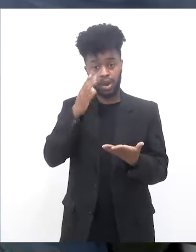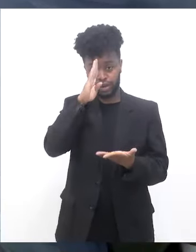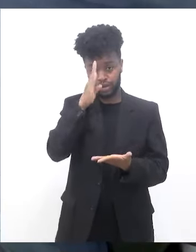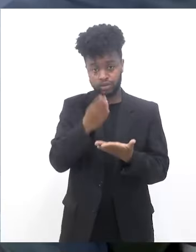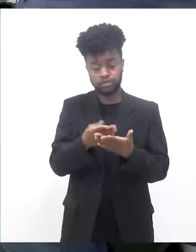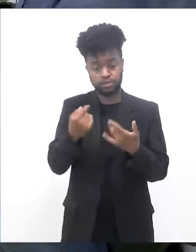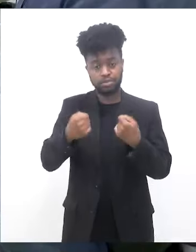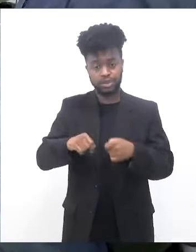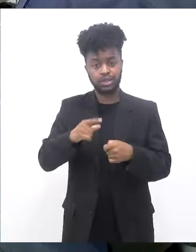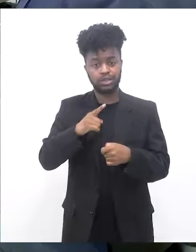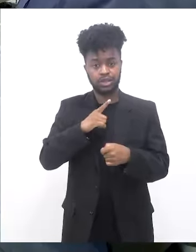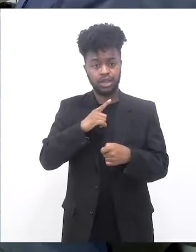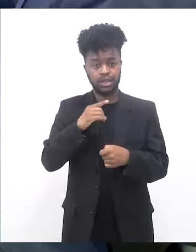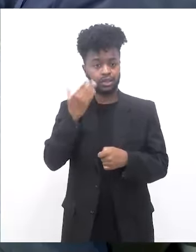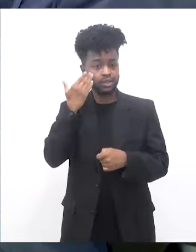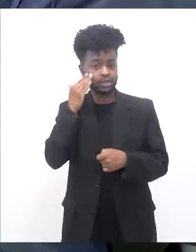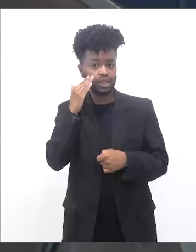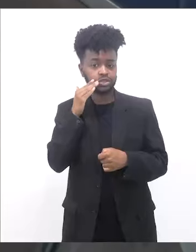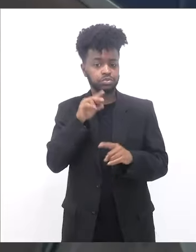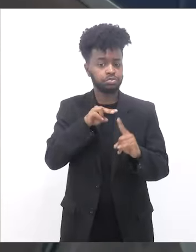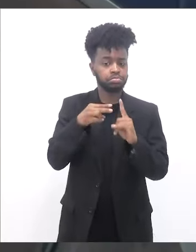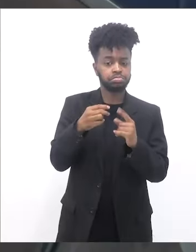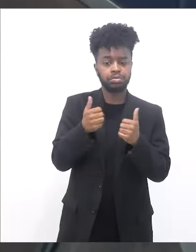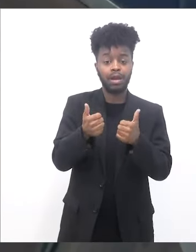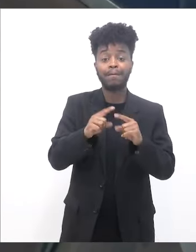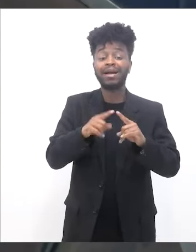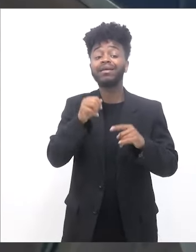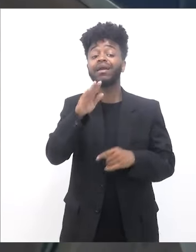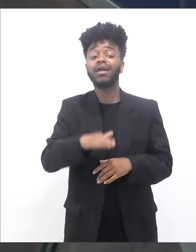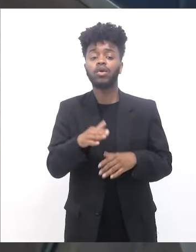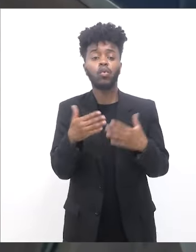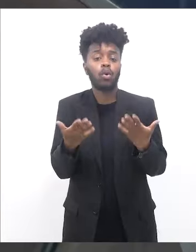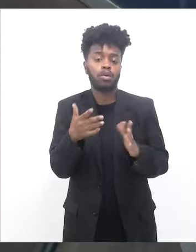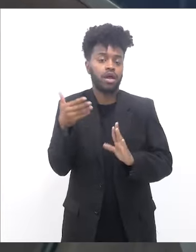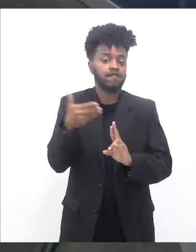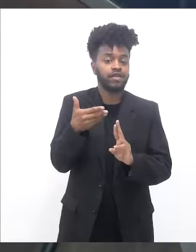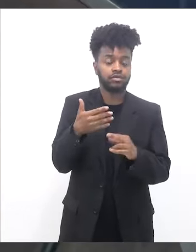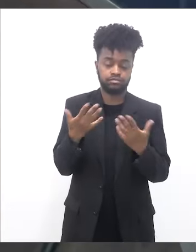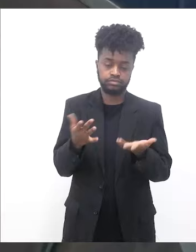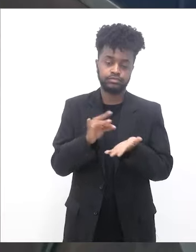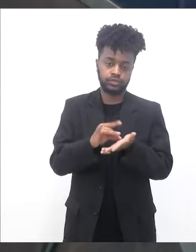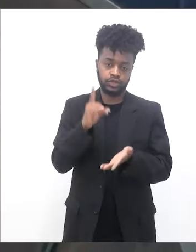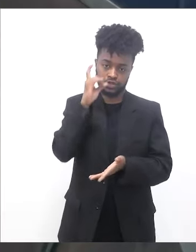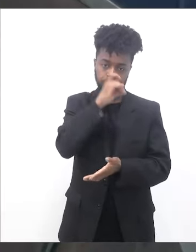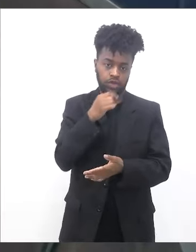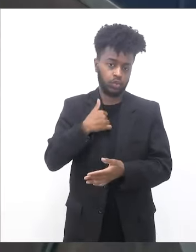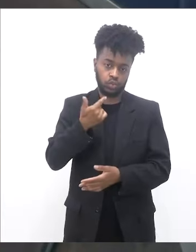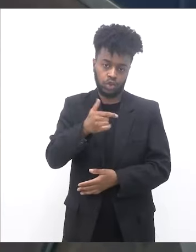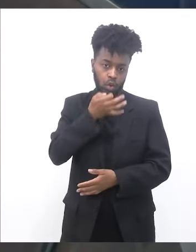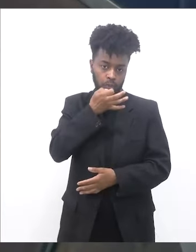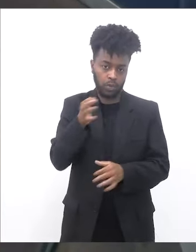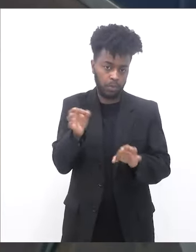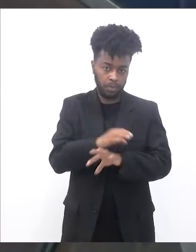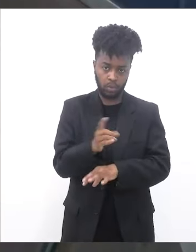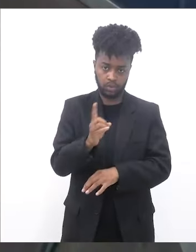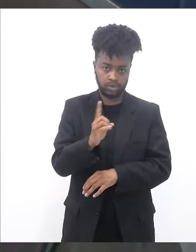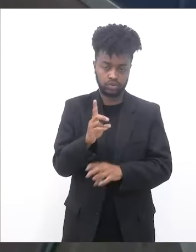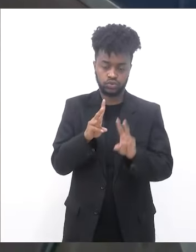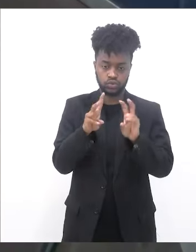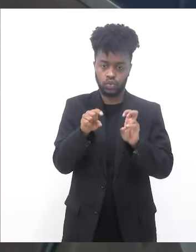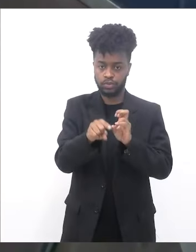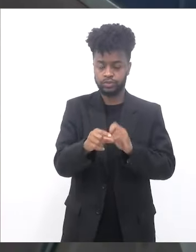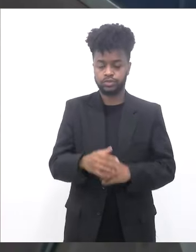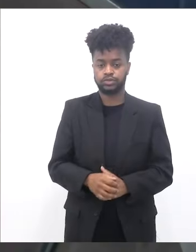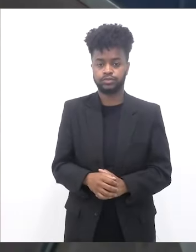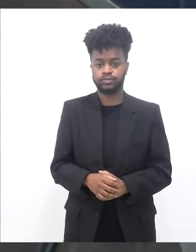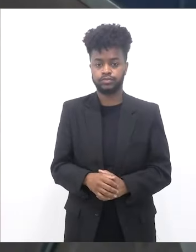acho que tem que haver bom senso. Mas bom senso para quem? Qual é a referência? Então, é complicado demais. Ainda não tenho uma opinião totalmente